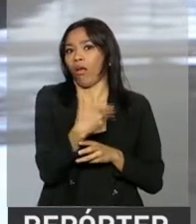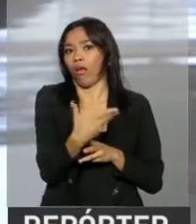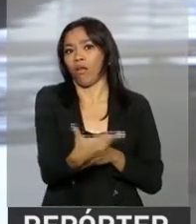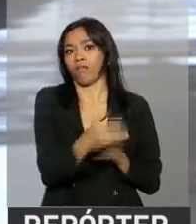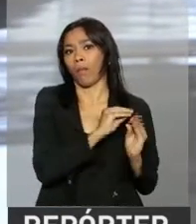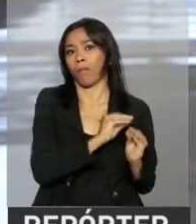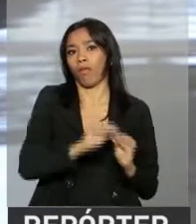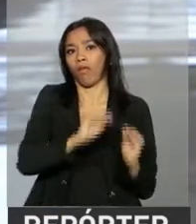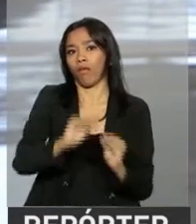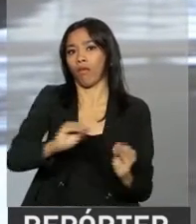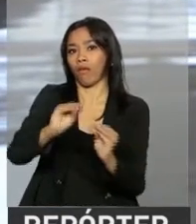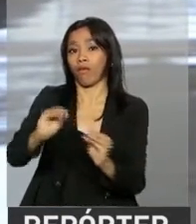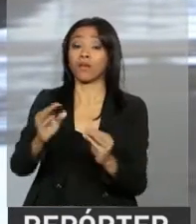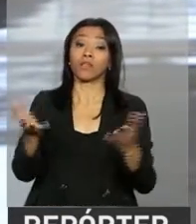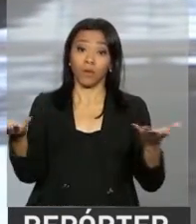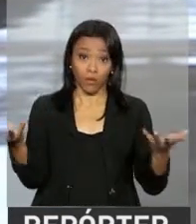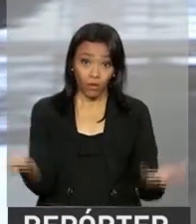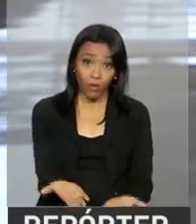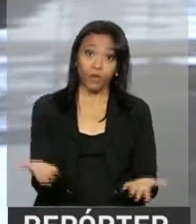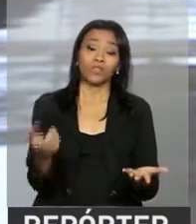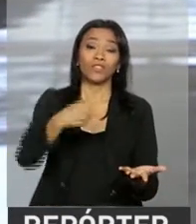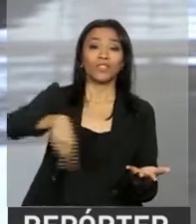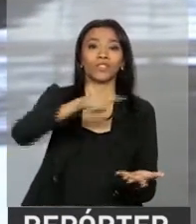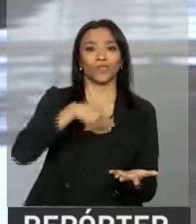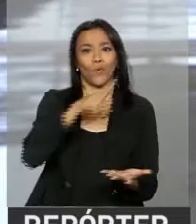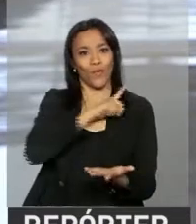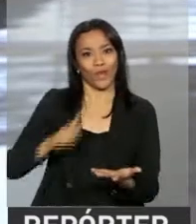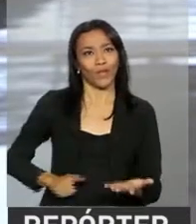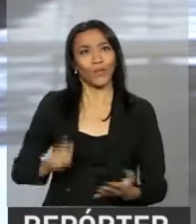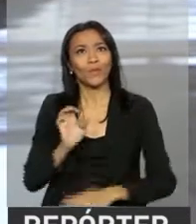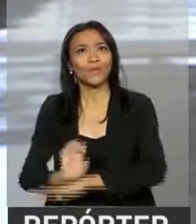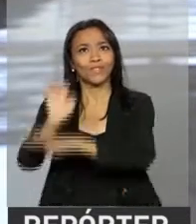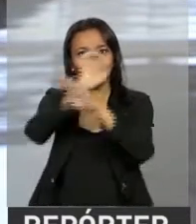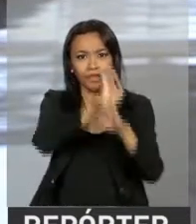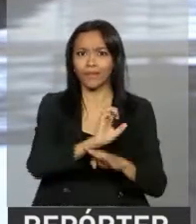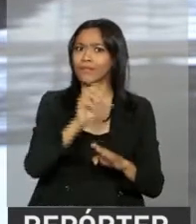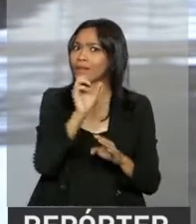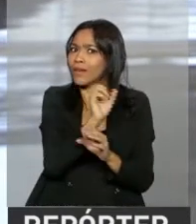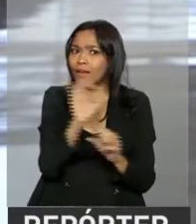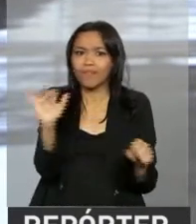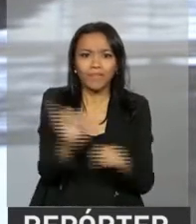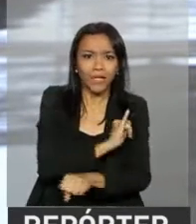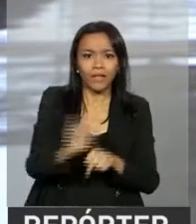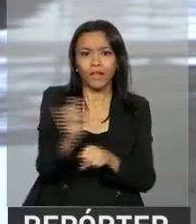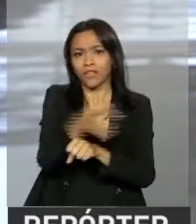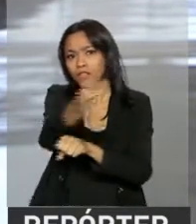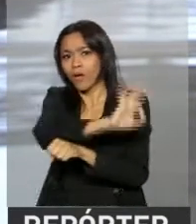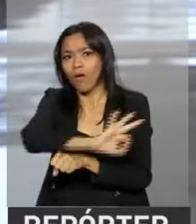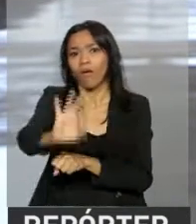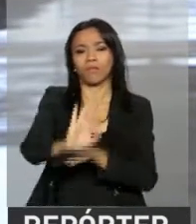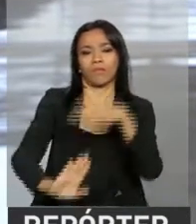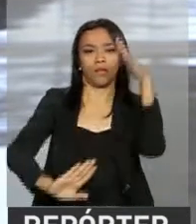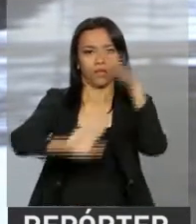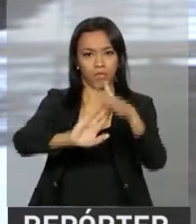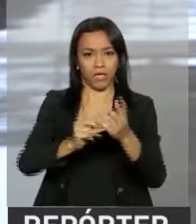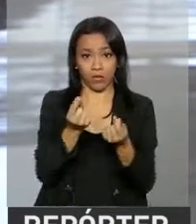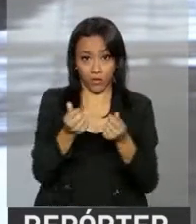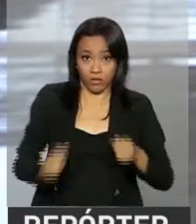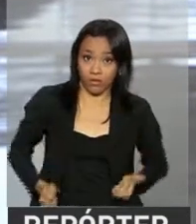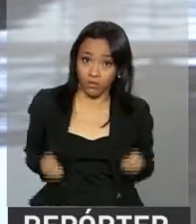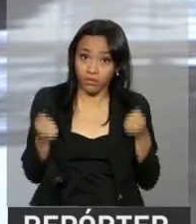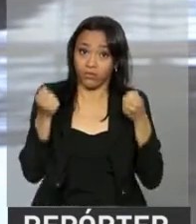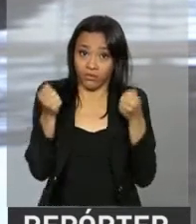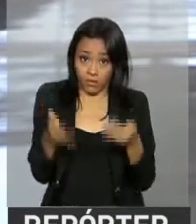ainda que os governadores têm todos os instrumentos legais para garantir o teto do crescimento das despesas no estado que ele